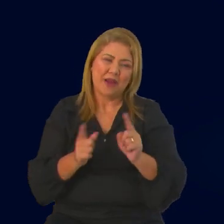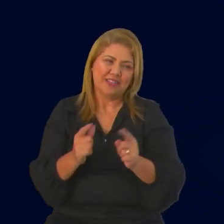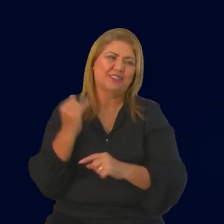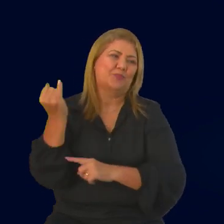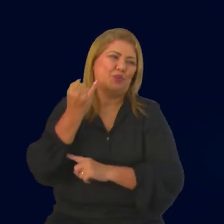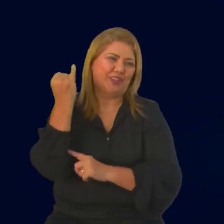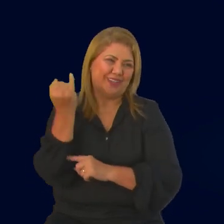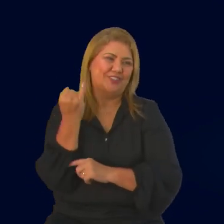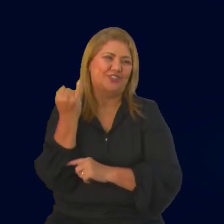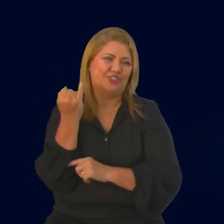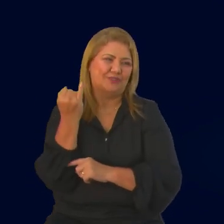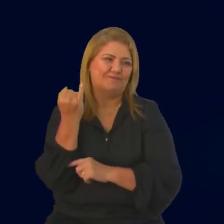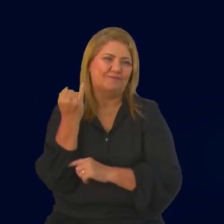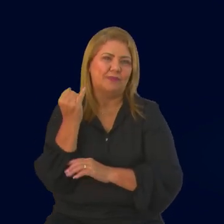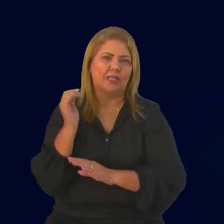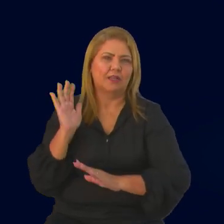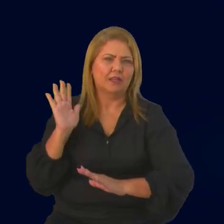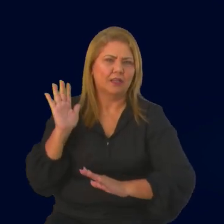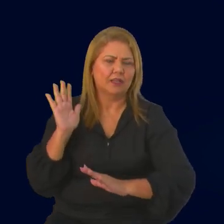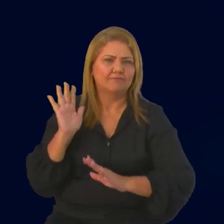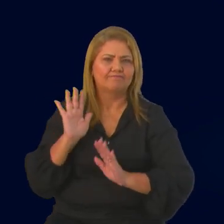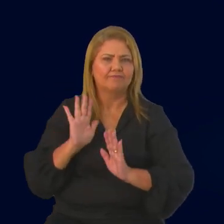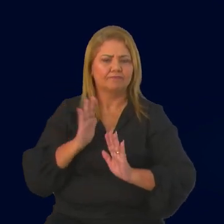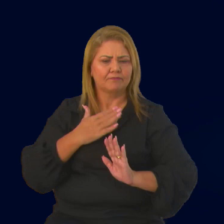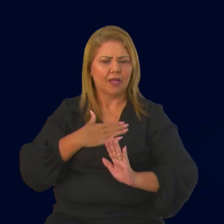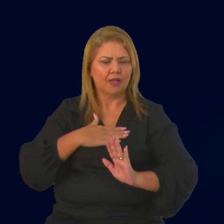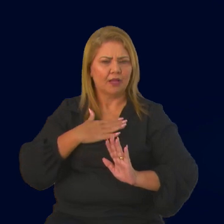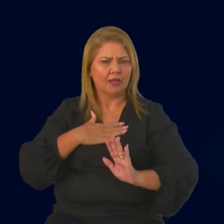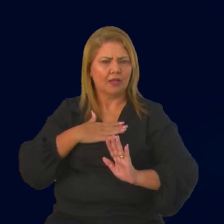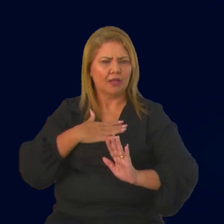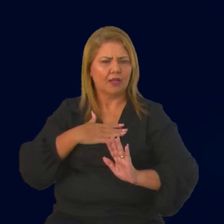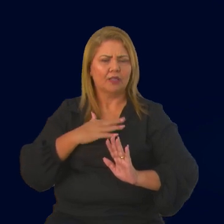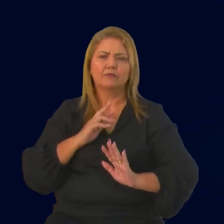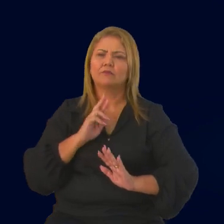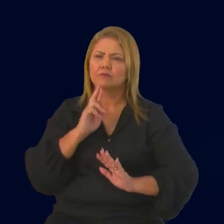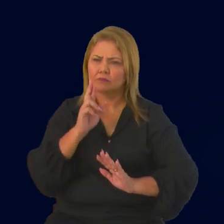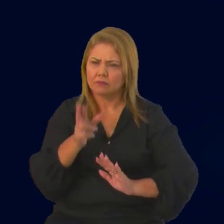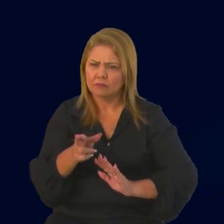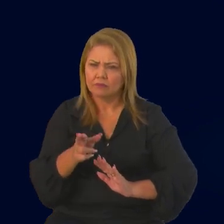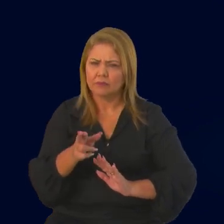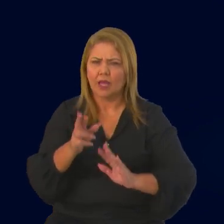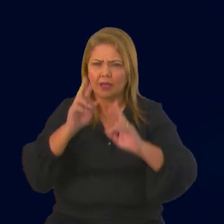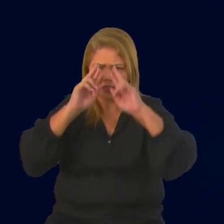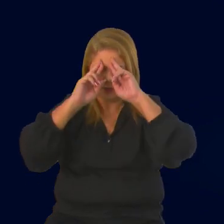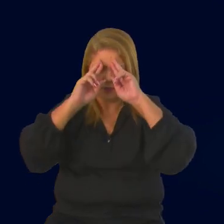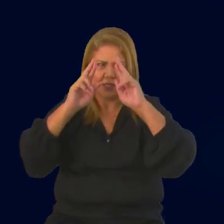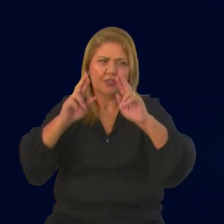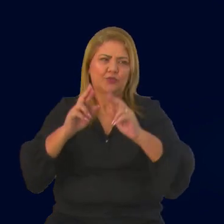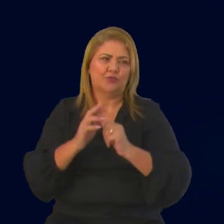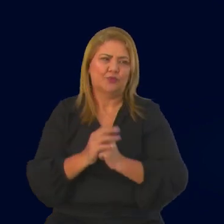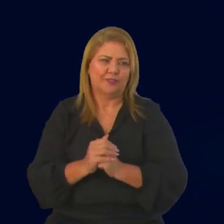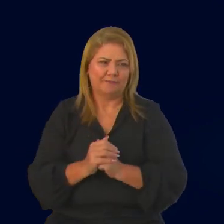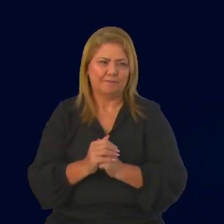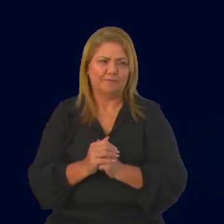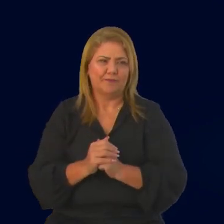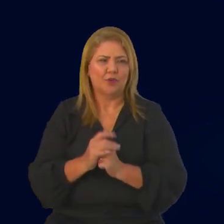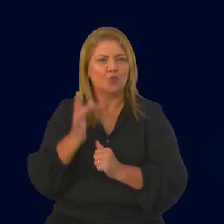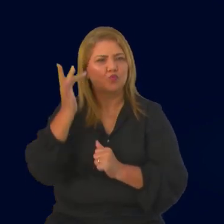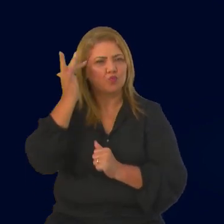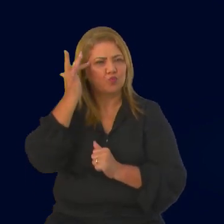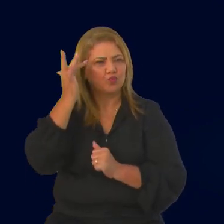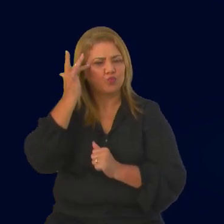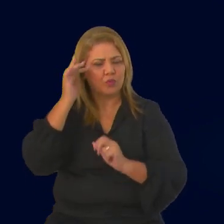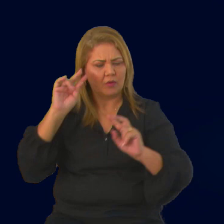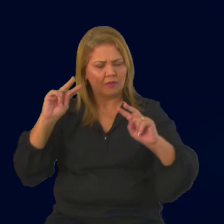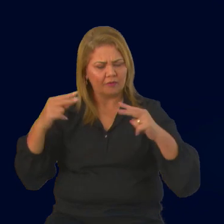e vez, dizer aquilo que precisa ser dito de uma forma segura e respeitosa. E isso requer muito